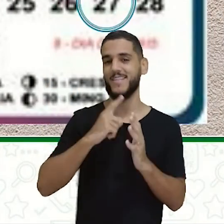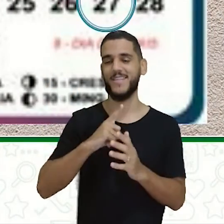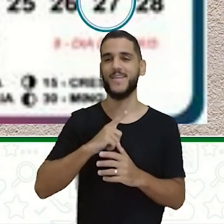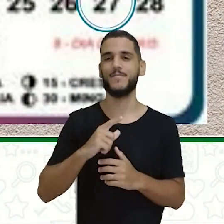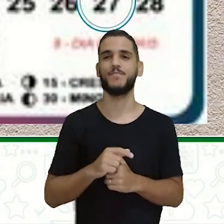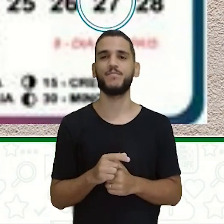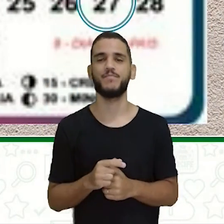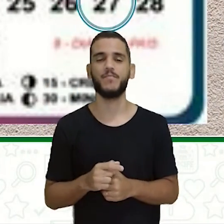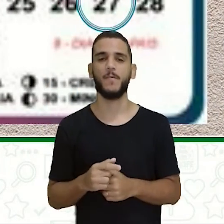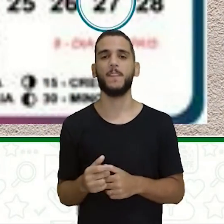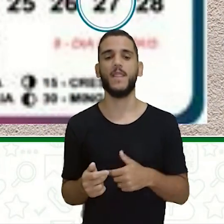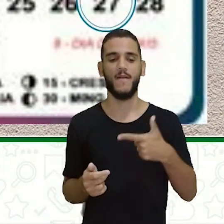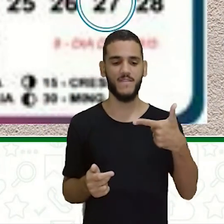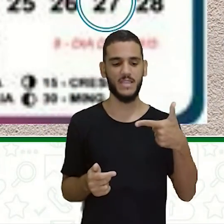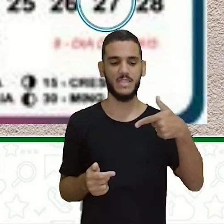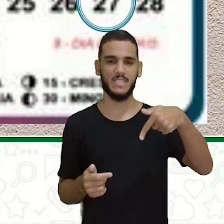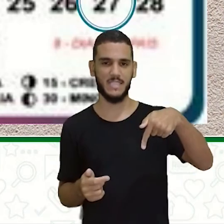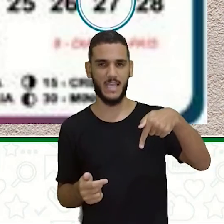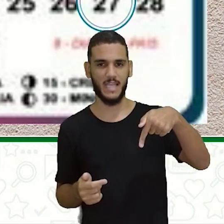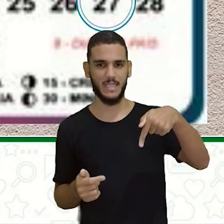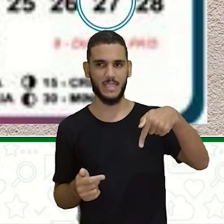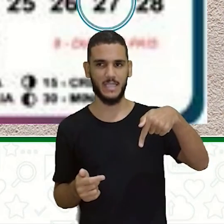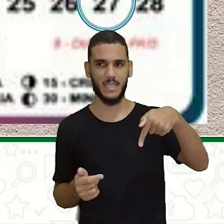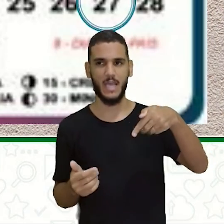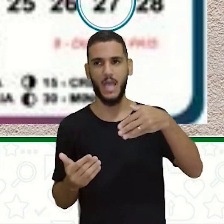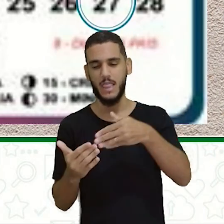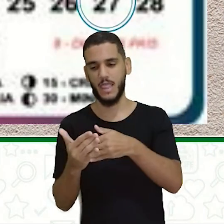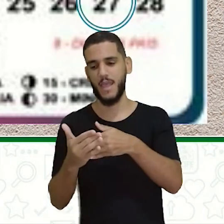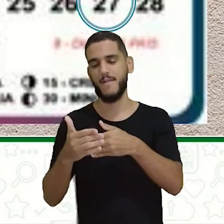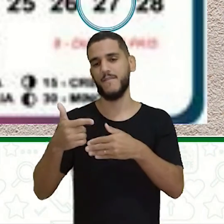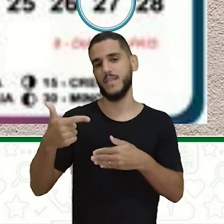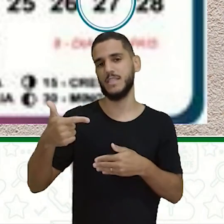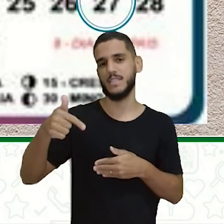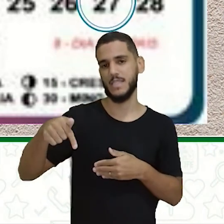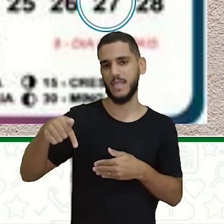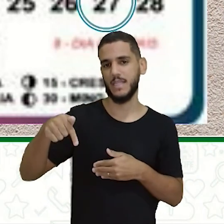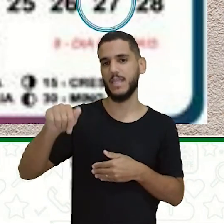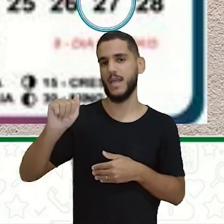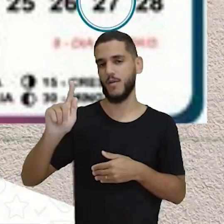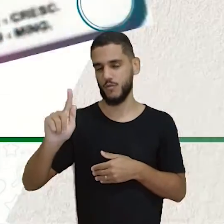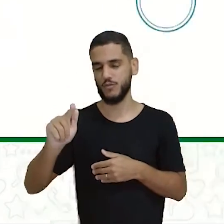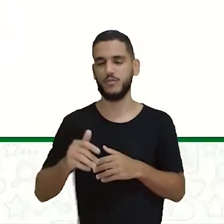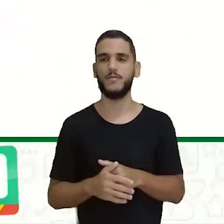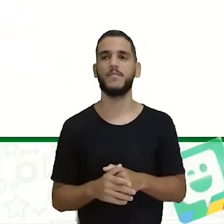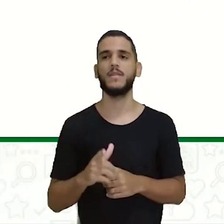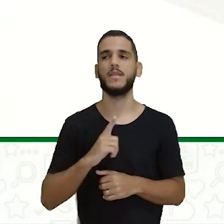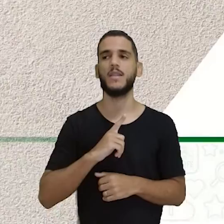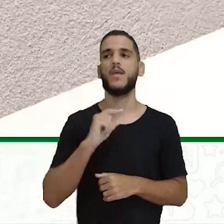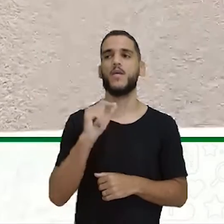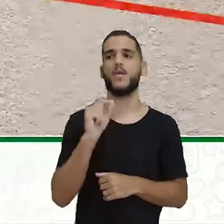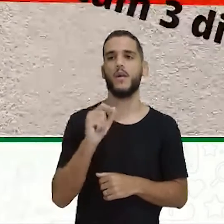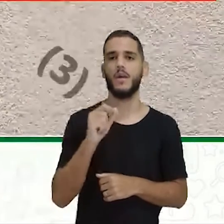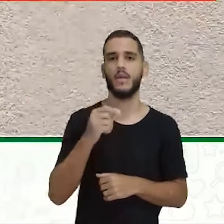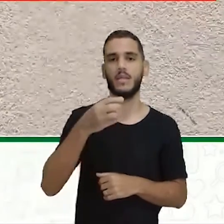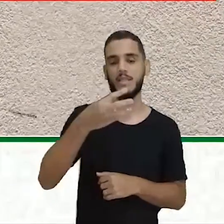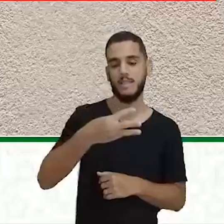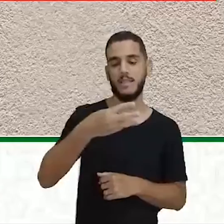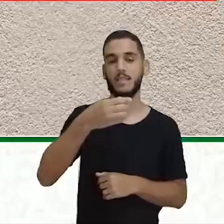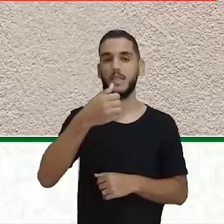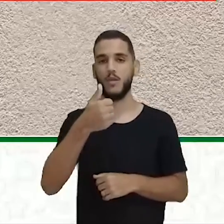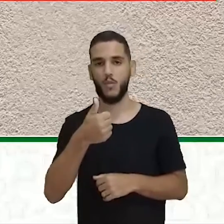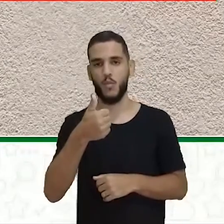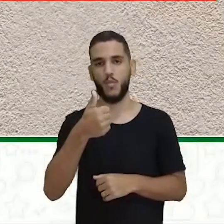de 27 de julho a 27 de agosto, né, nós temos 31